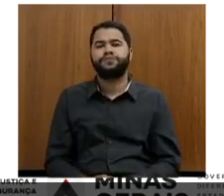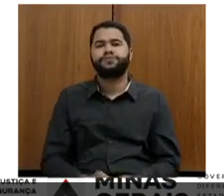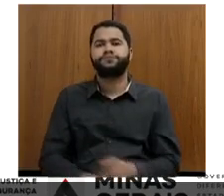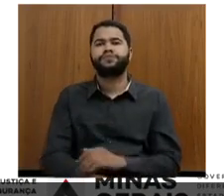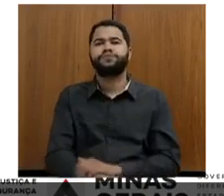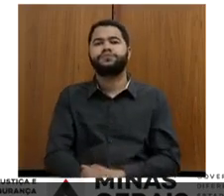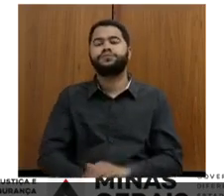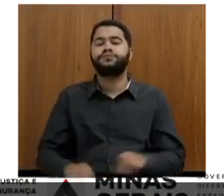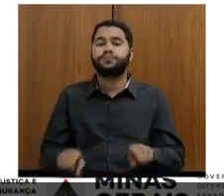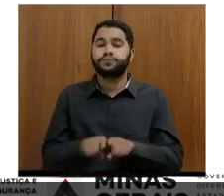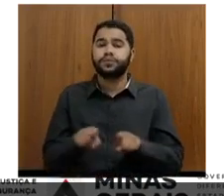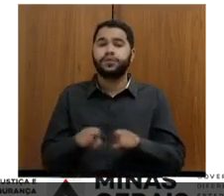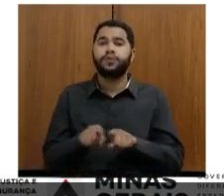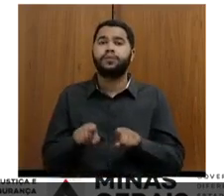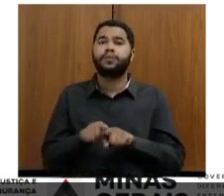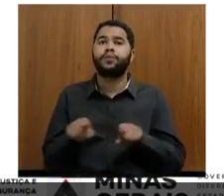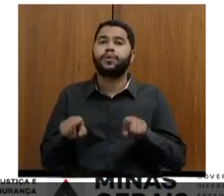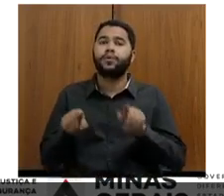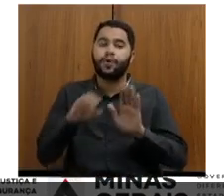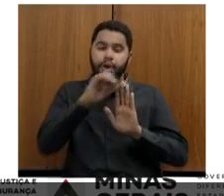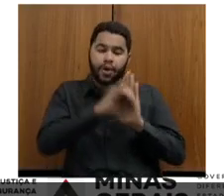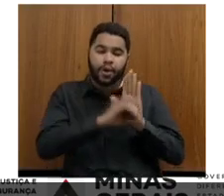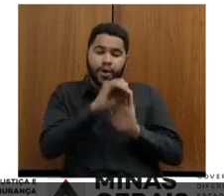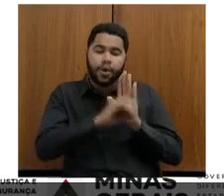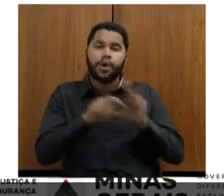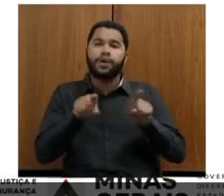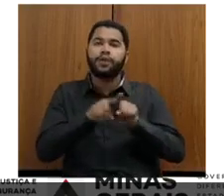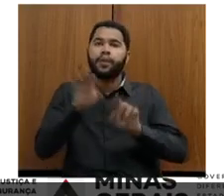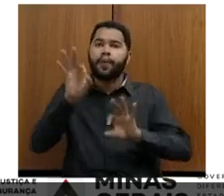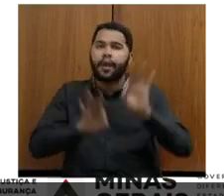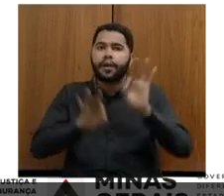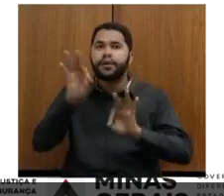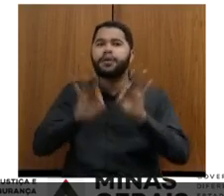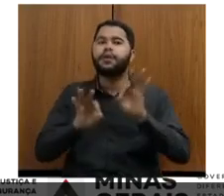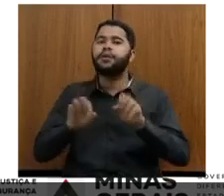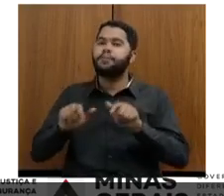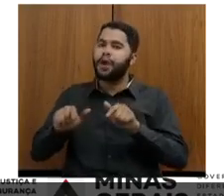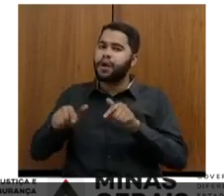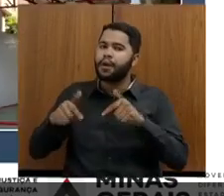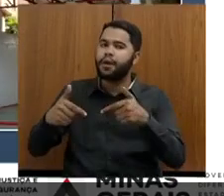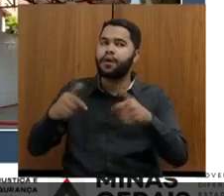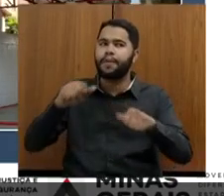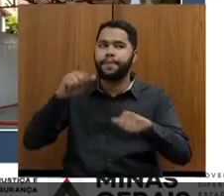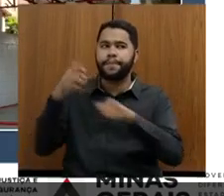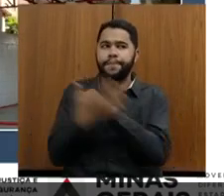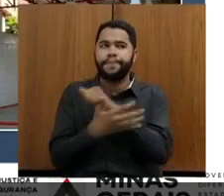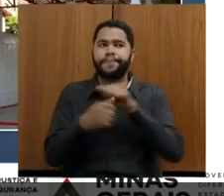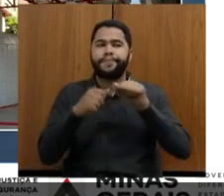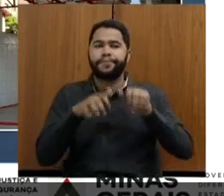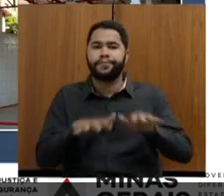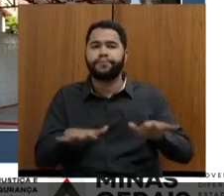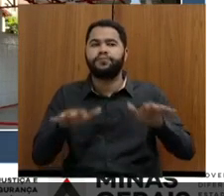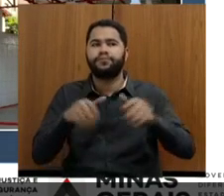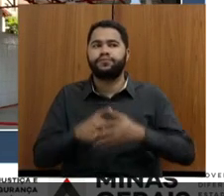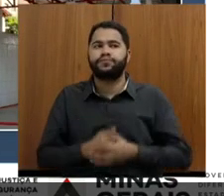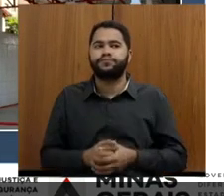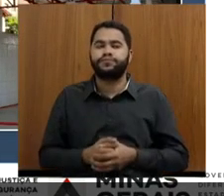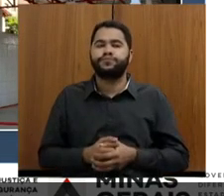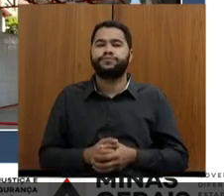e no que se refere a recursos orçamentários e logísticos para enfrentamento a pandemia a pandemia